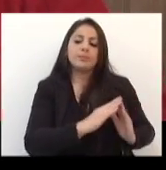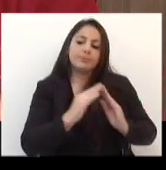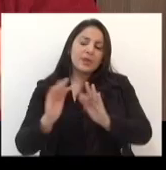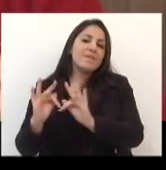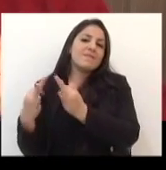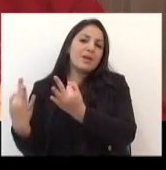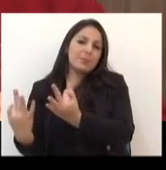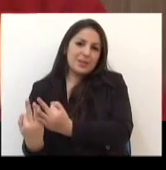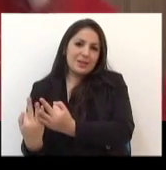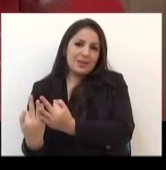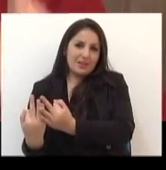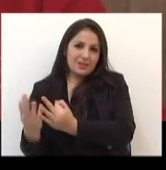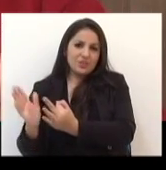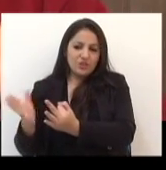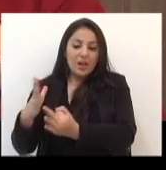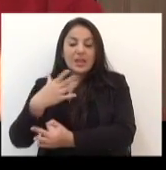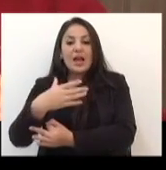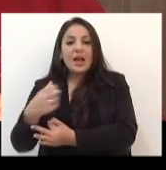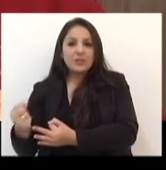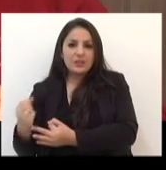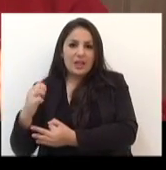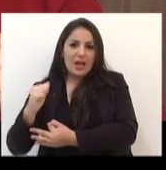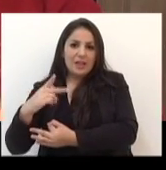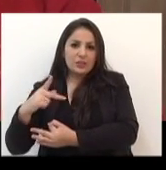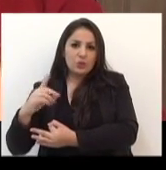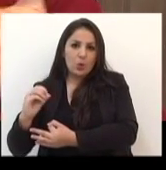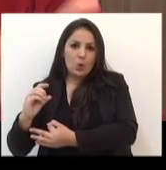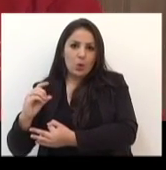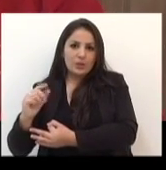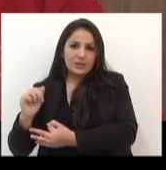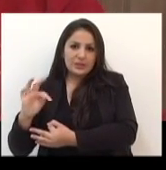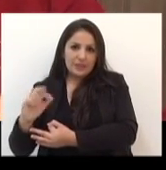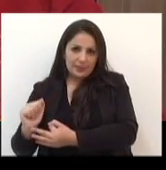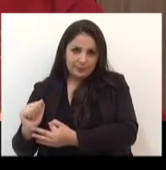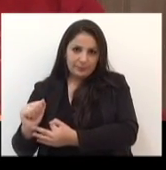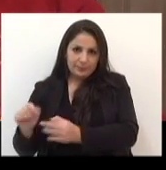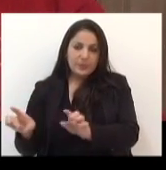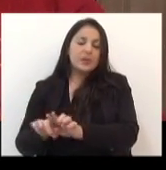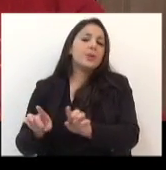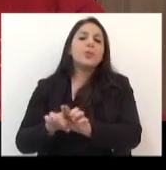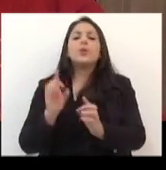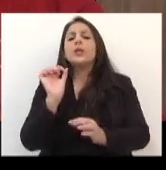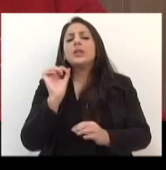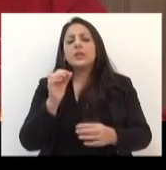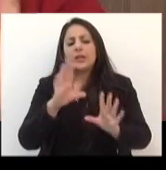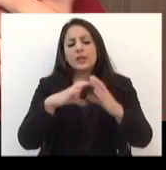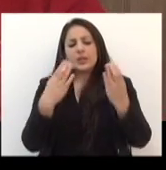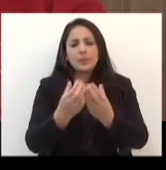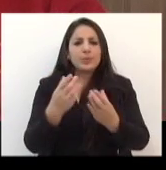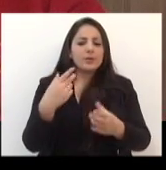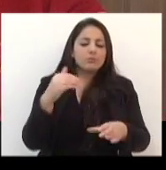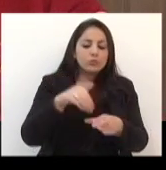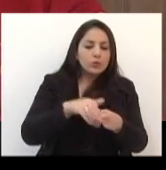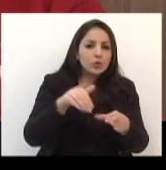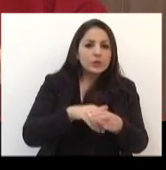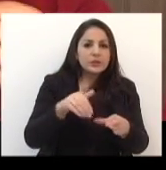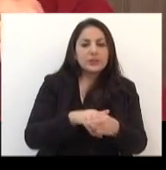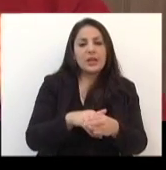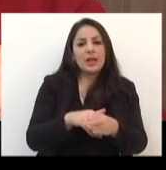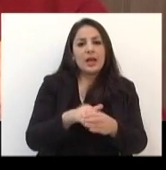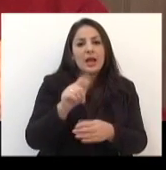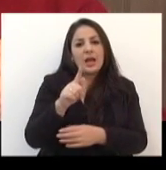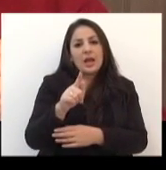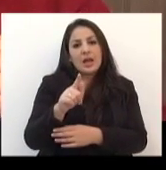o que é o nosso projeto que está na Câmara para ser votado este ano de 2015? É o guarda subsidiada.